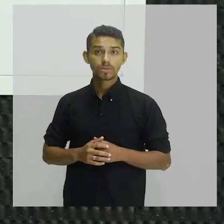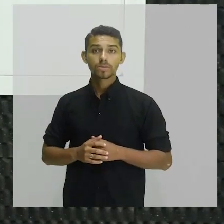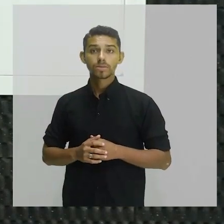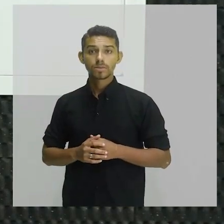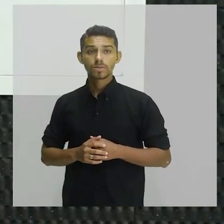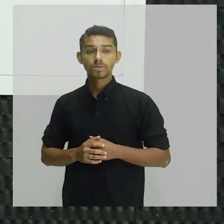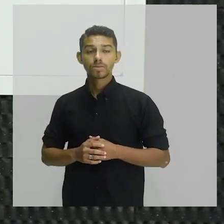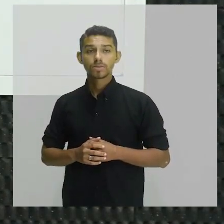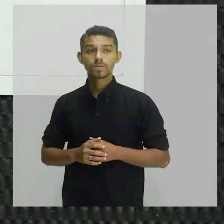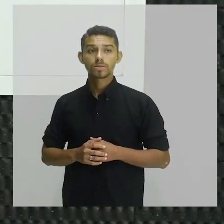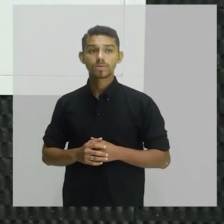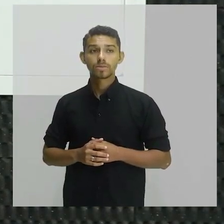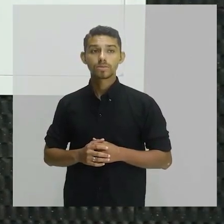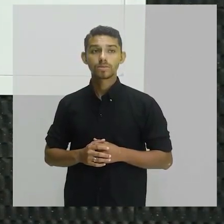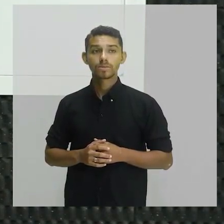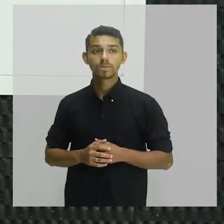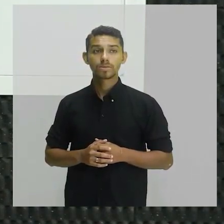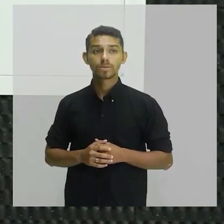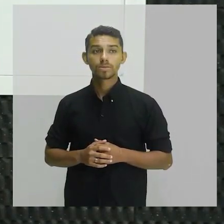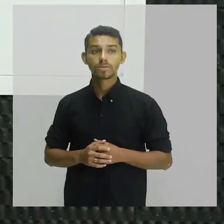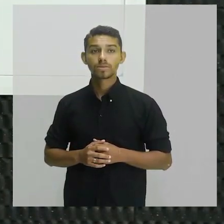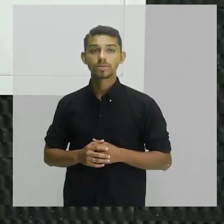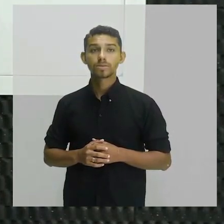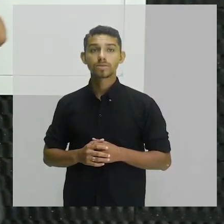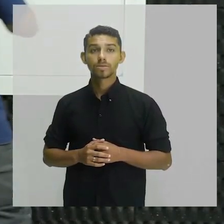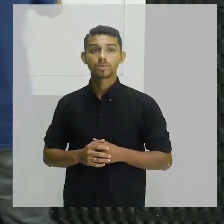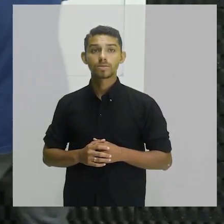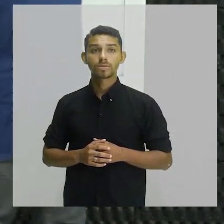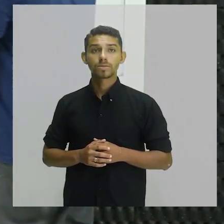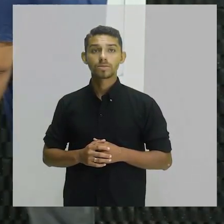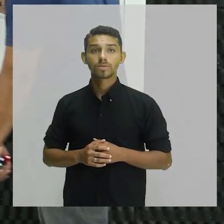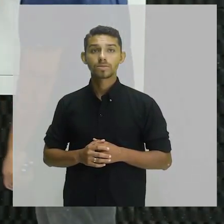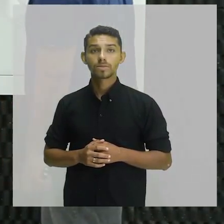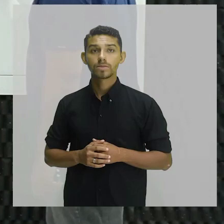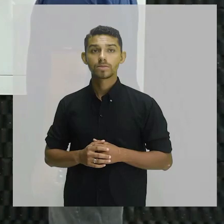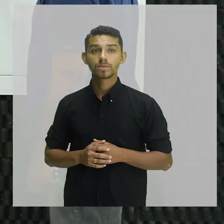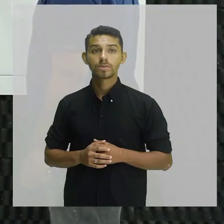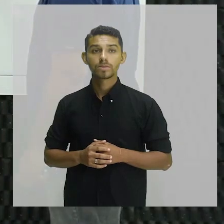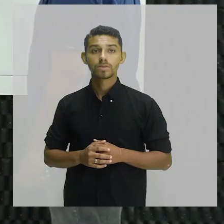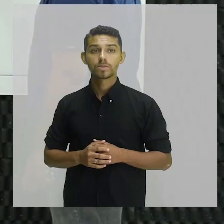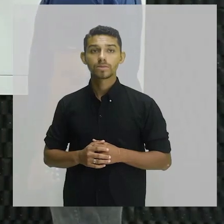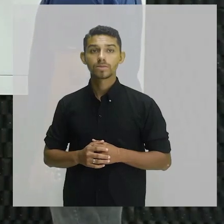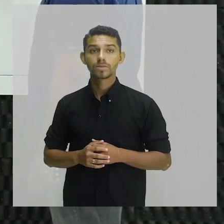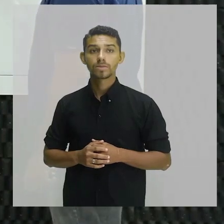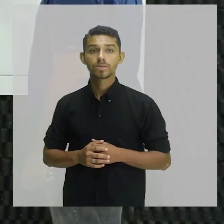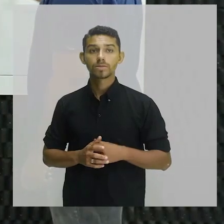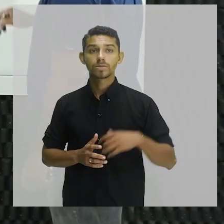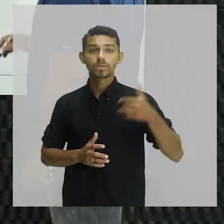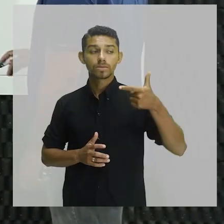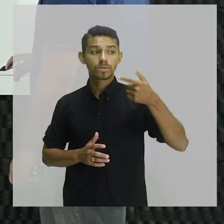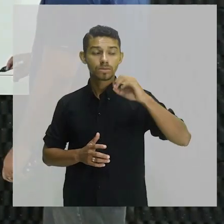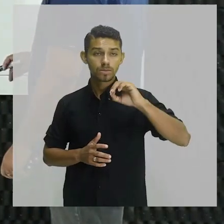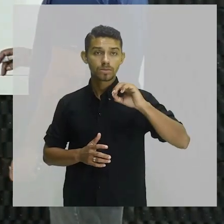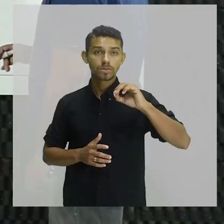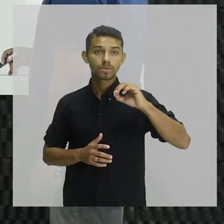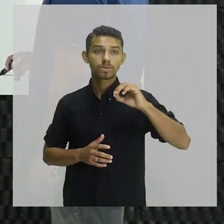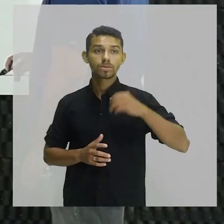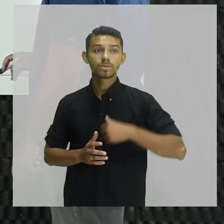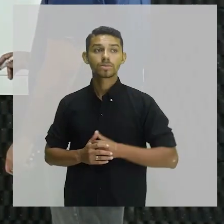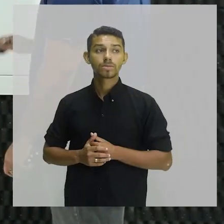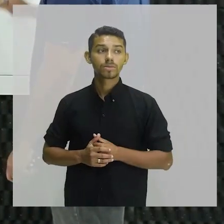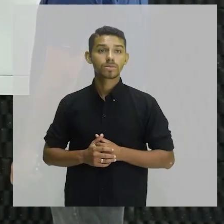vai, aqui o semáforo A vai ter que abrir, né? Então, esse tempo vai ser igual ao quê? Ó? Vai ser 20, tá